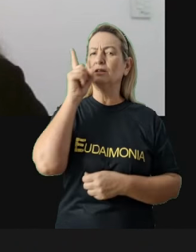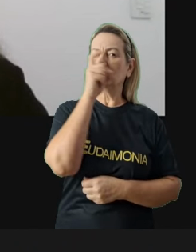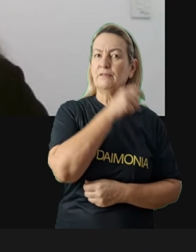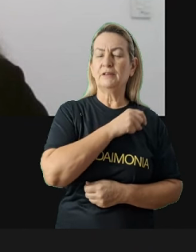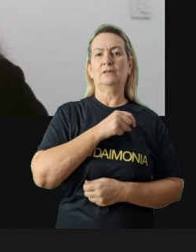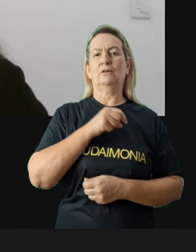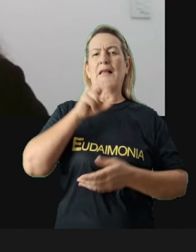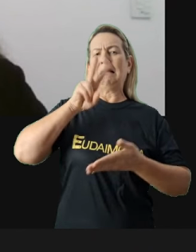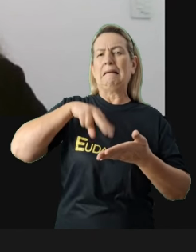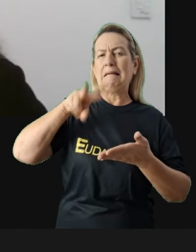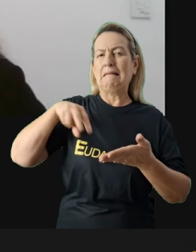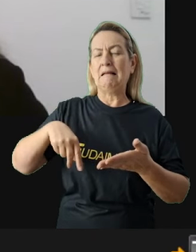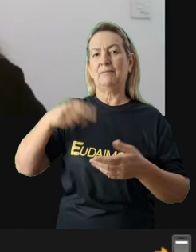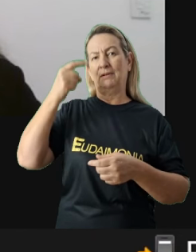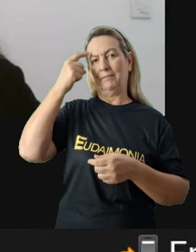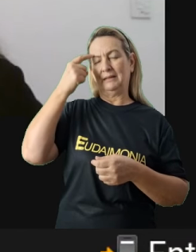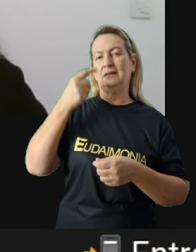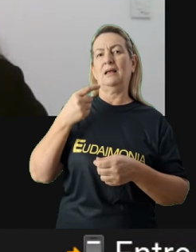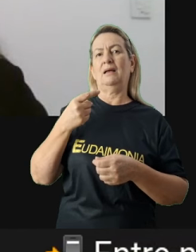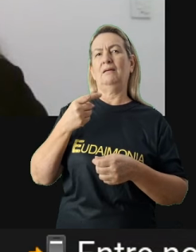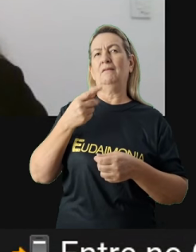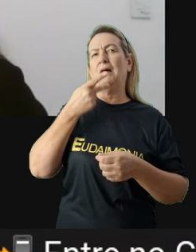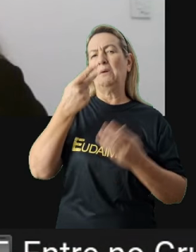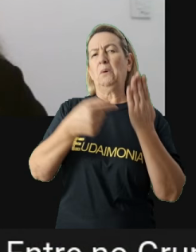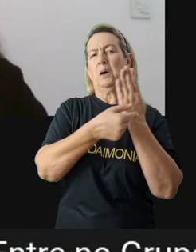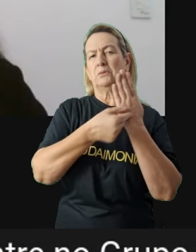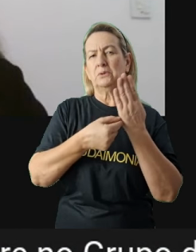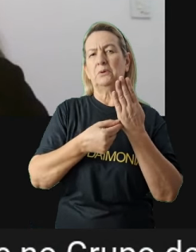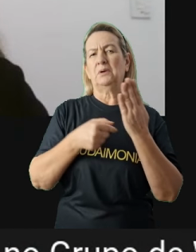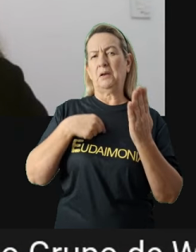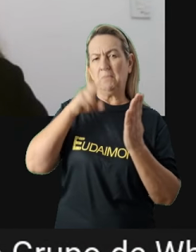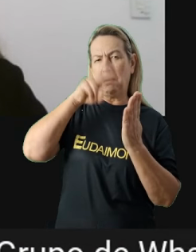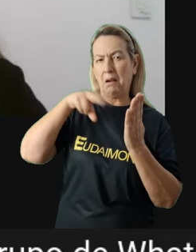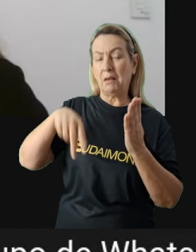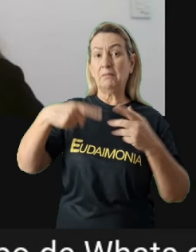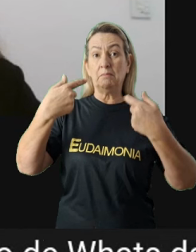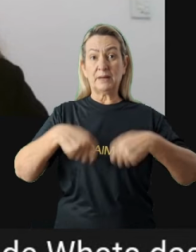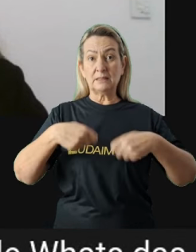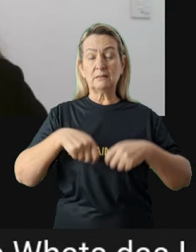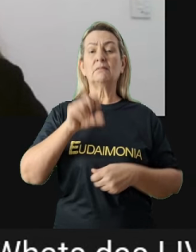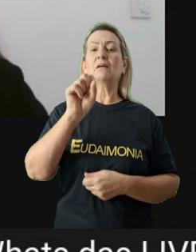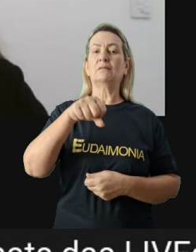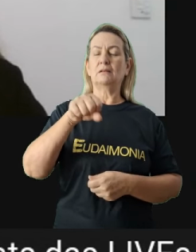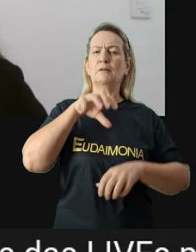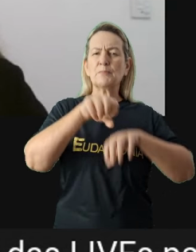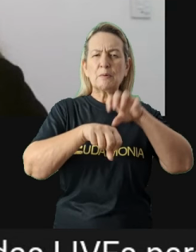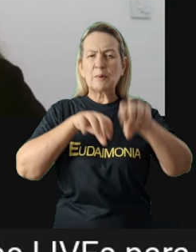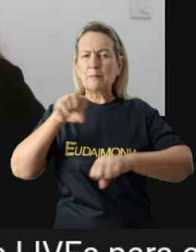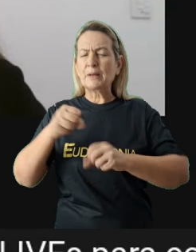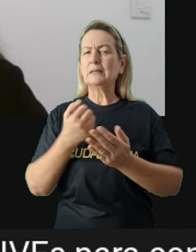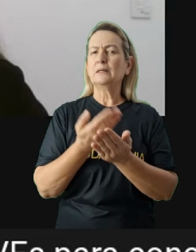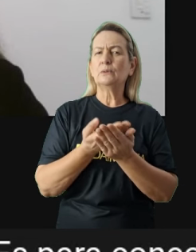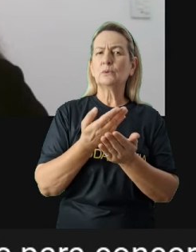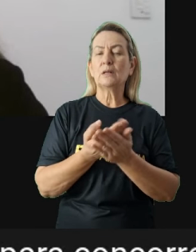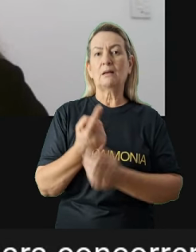isso. Pensar dá trabalho, gente, é que nem para academia, dá trabalho. Ai, meu Deus, é difícil pensar, tem que ler. Ai, foi